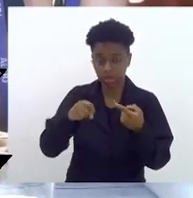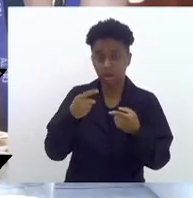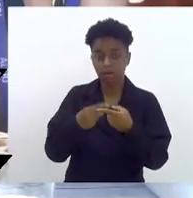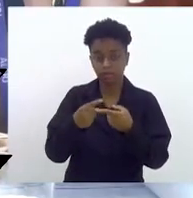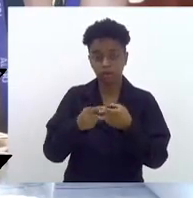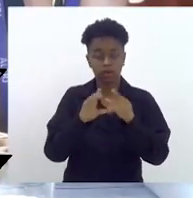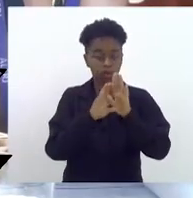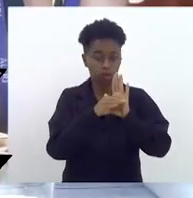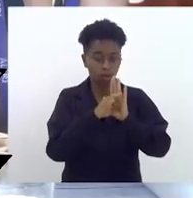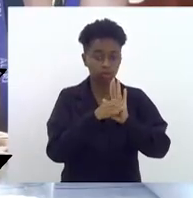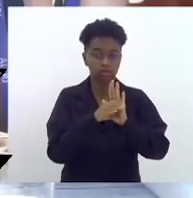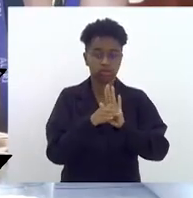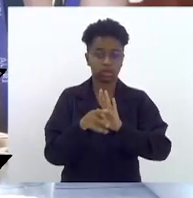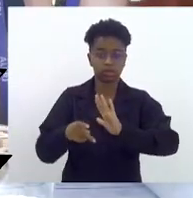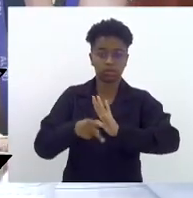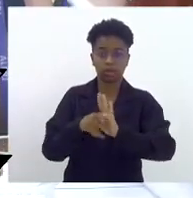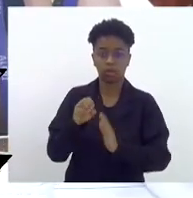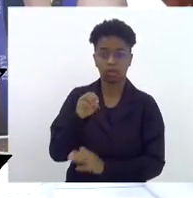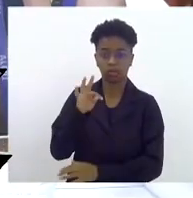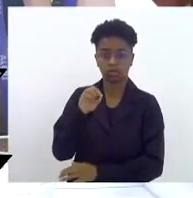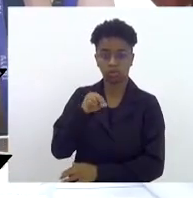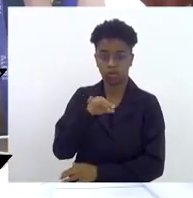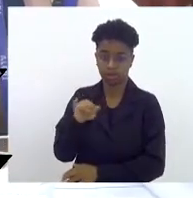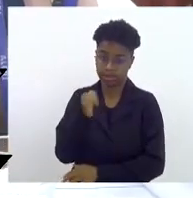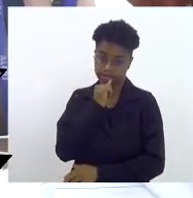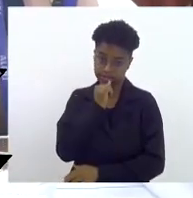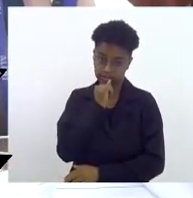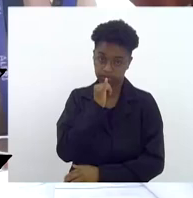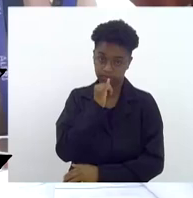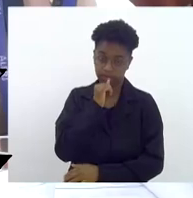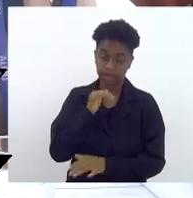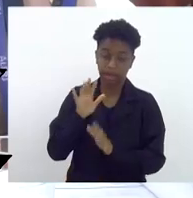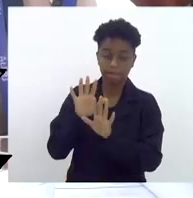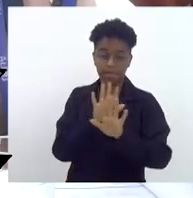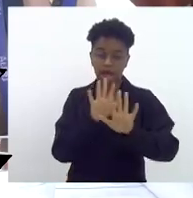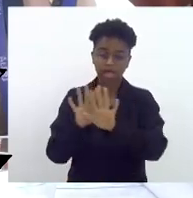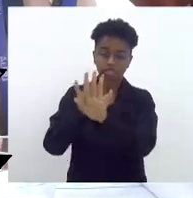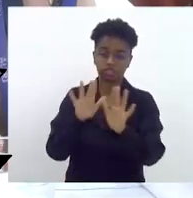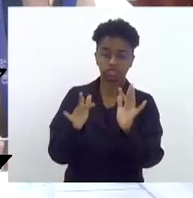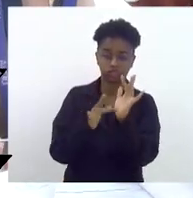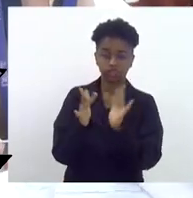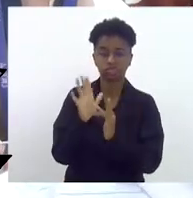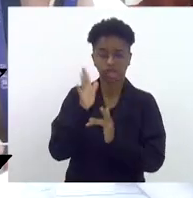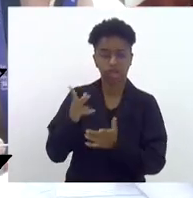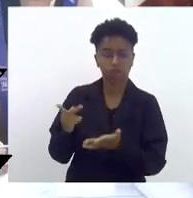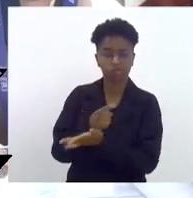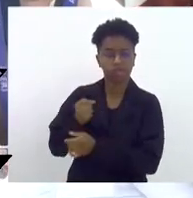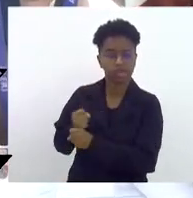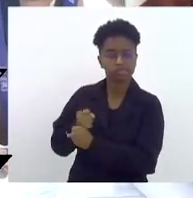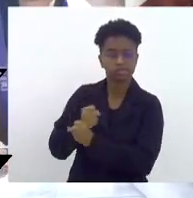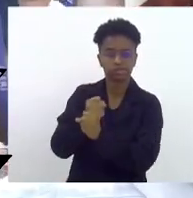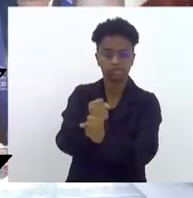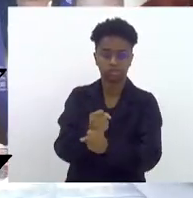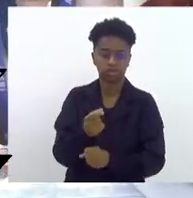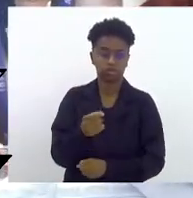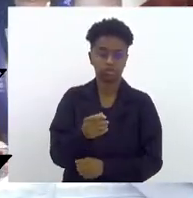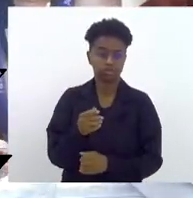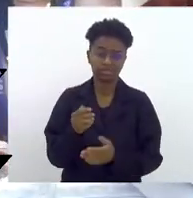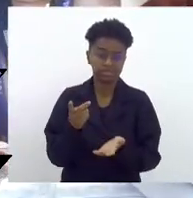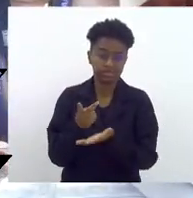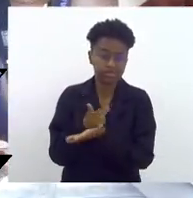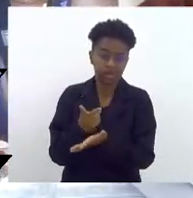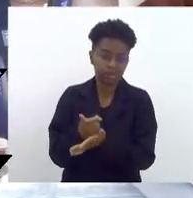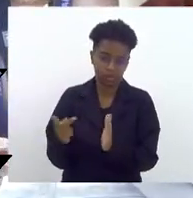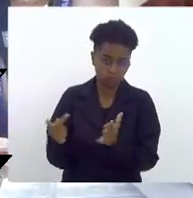projeto do Tony de Paulo Deputado Tony por exemplo a marcha para Jesus acontece em alguns anos todo mundo já sabe todo ano isso acontece